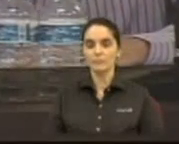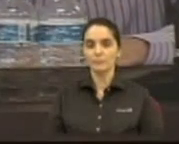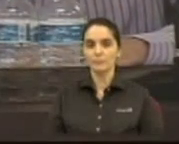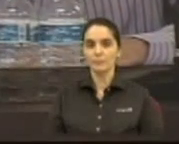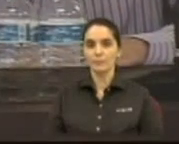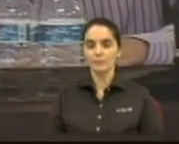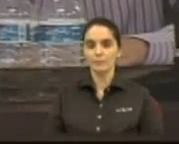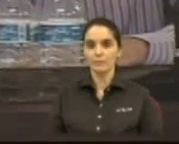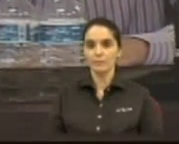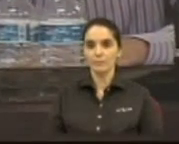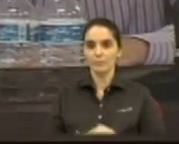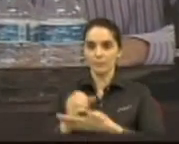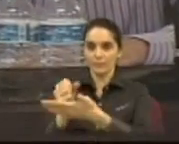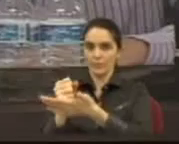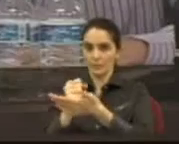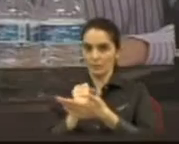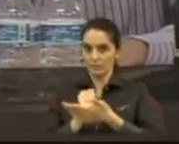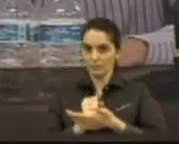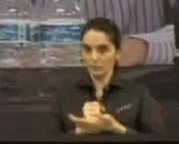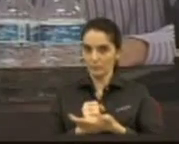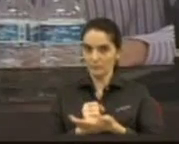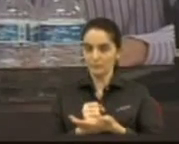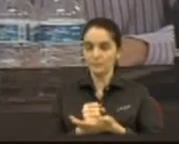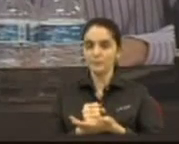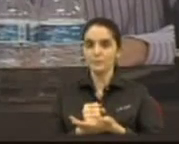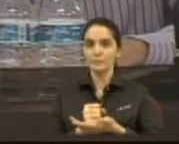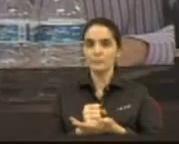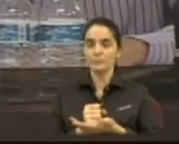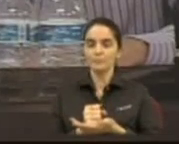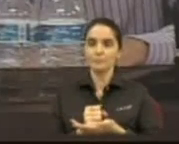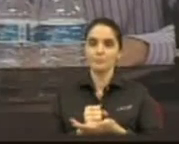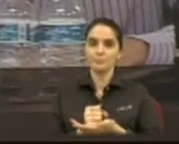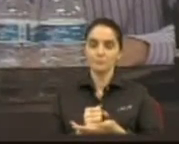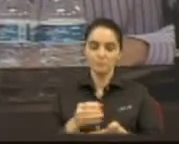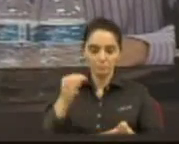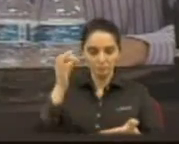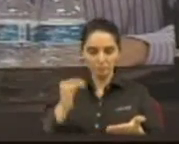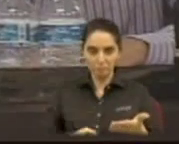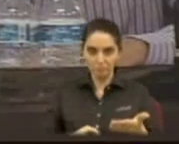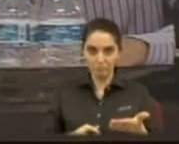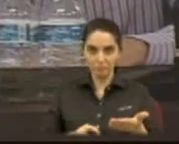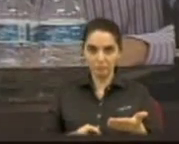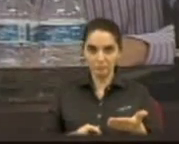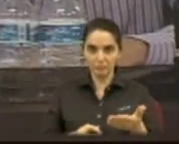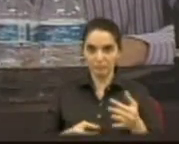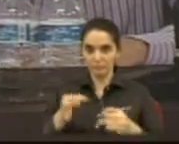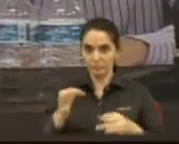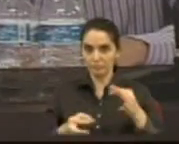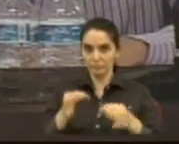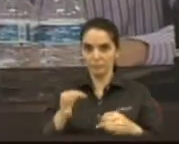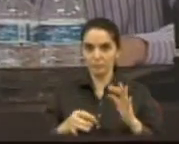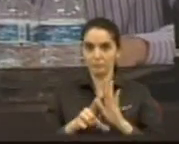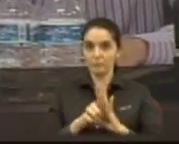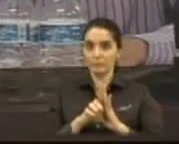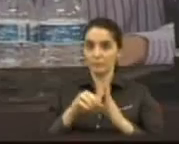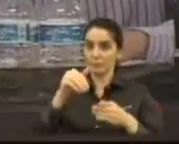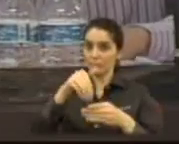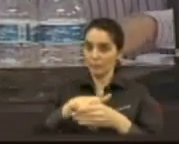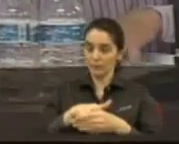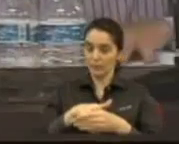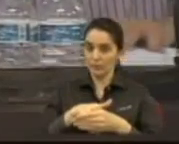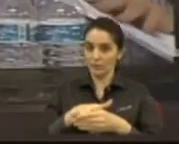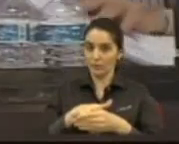Parecer favorável é recebido pela presidência. Estando em ordem agora o projeto para ser